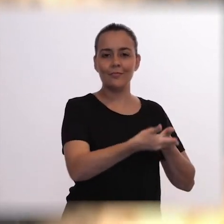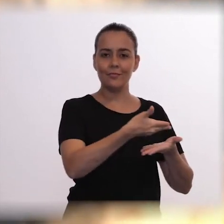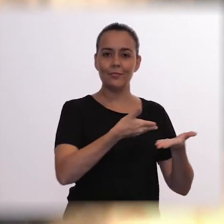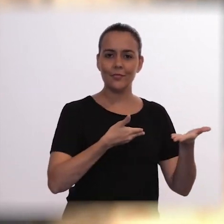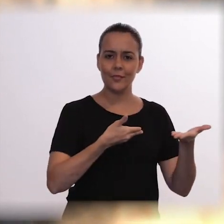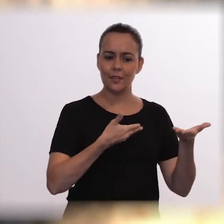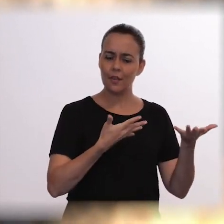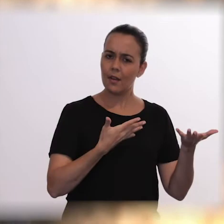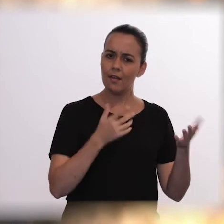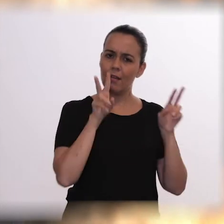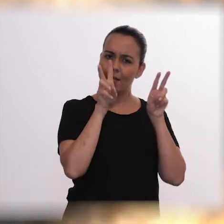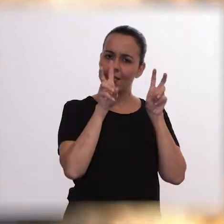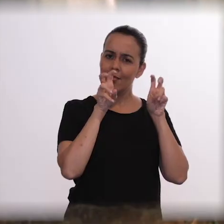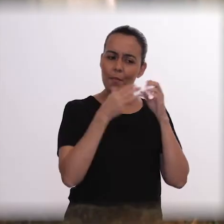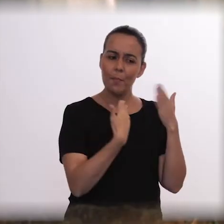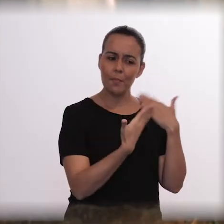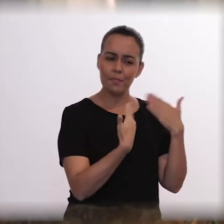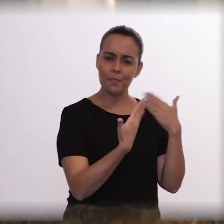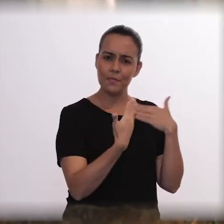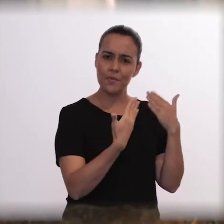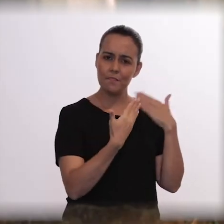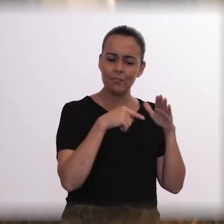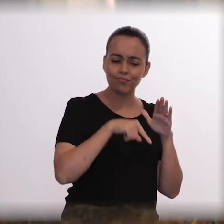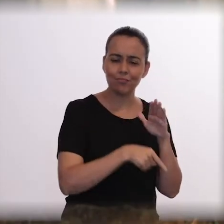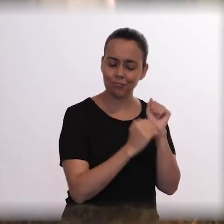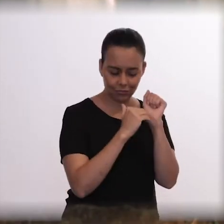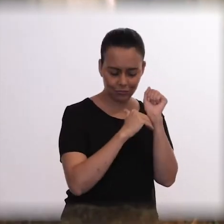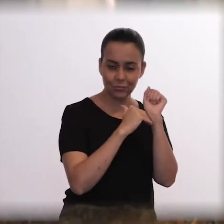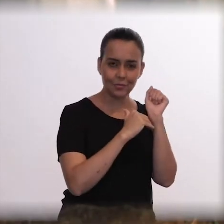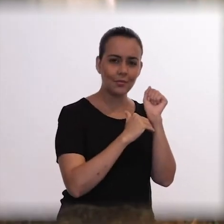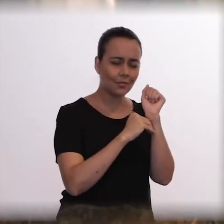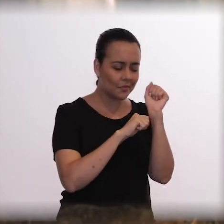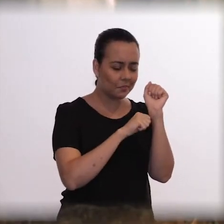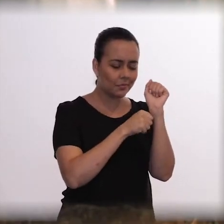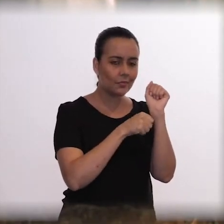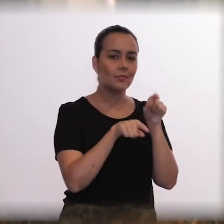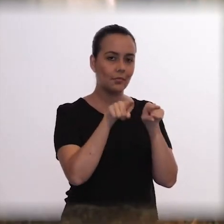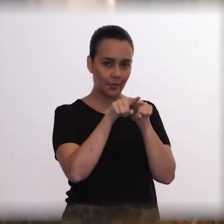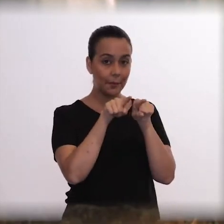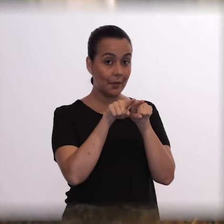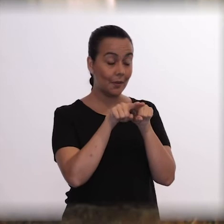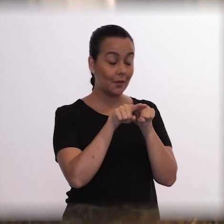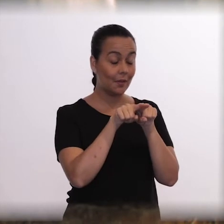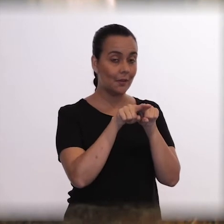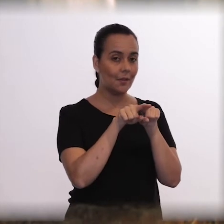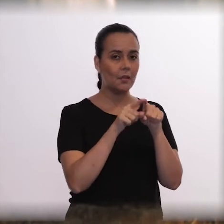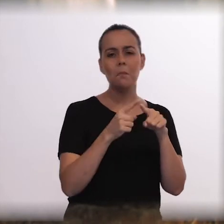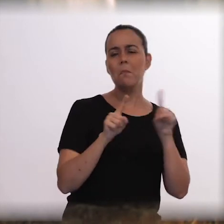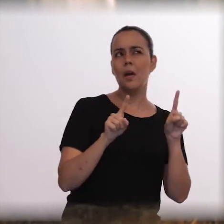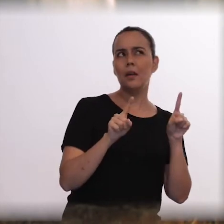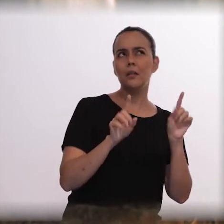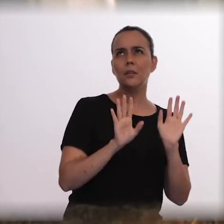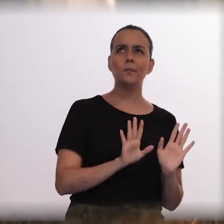extremamente complexos, né, e confidenciar segredos e enfim. E por um